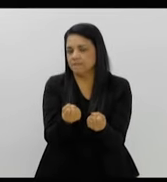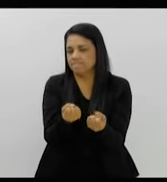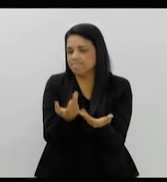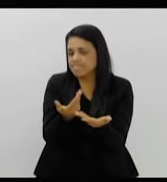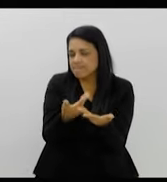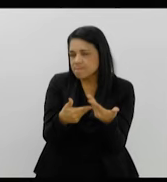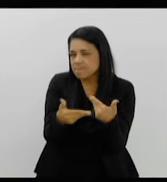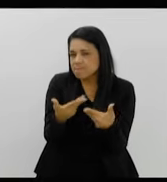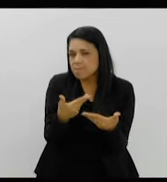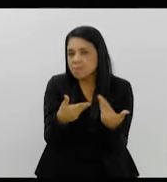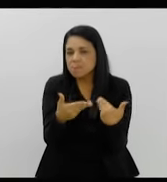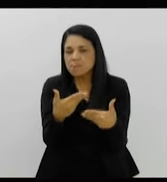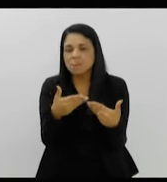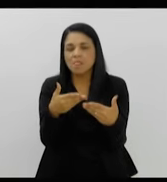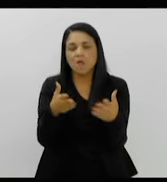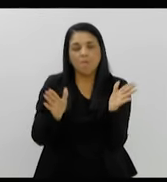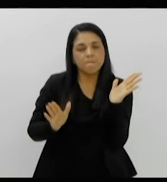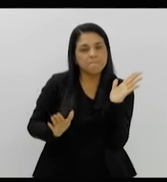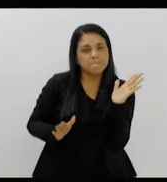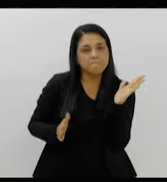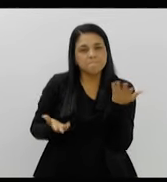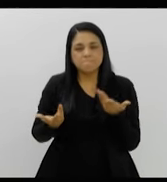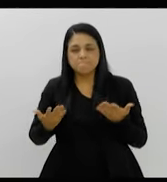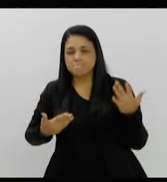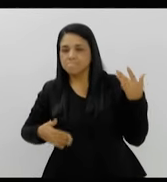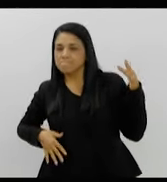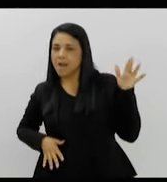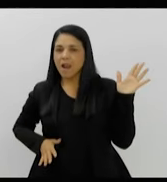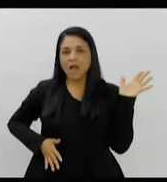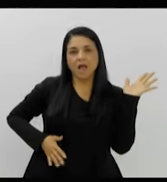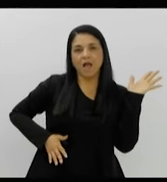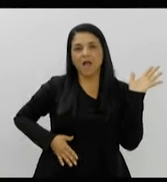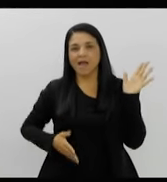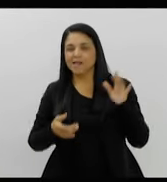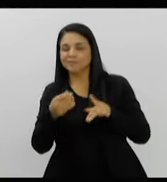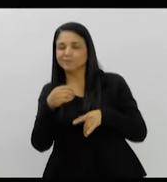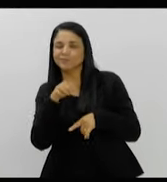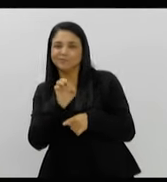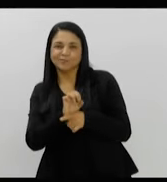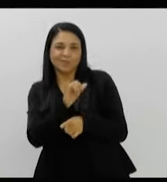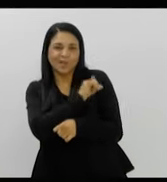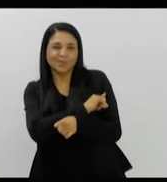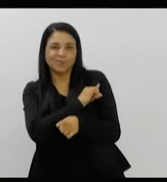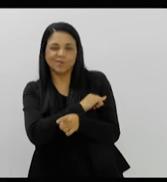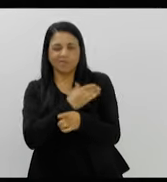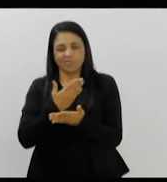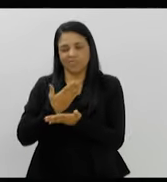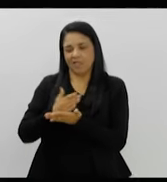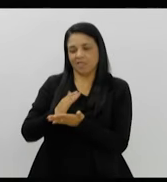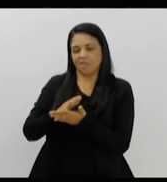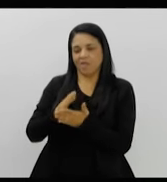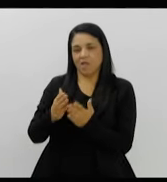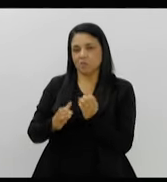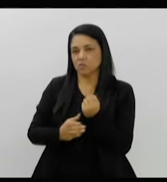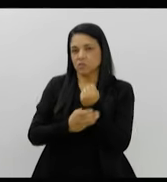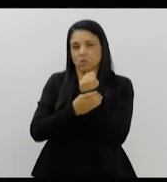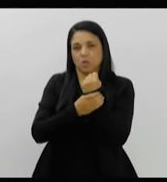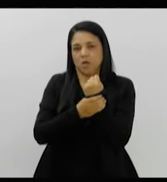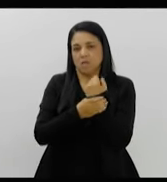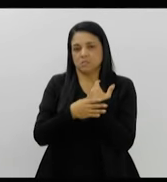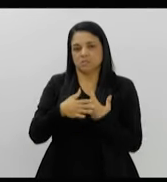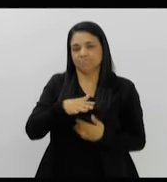do Malandro do Rio de Janeiro ao dizer que não tem nada com segurança pública porque nós